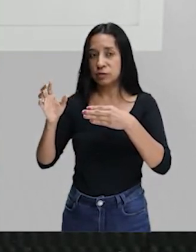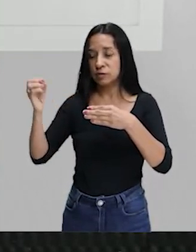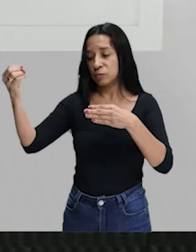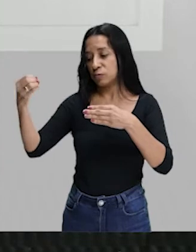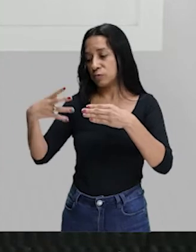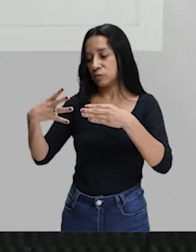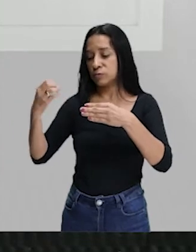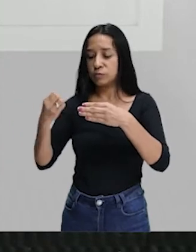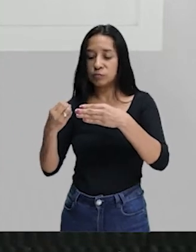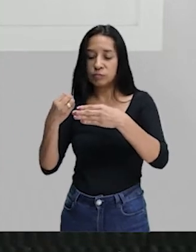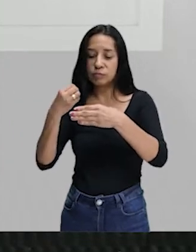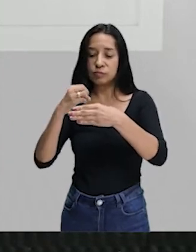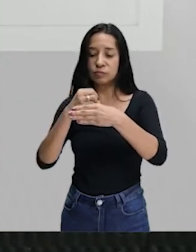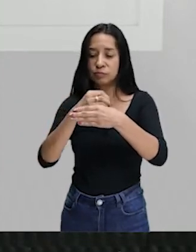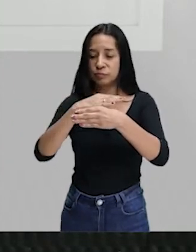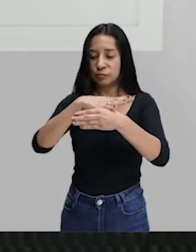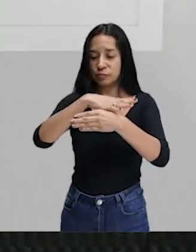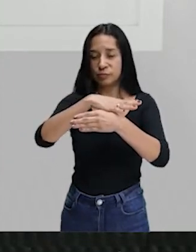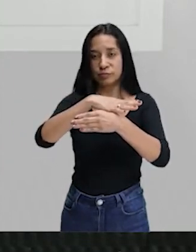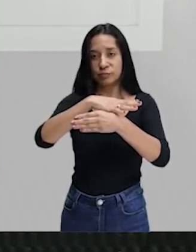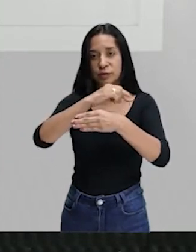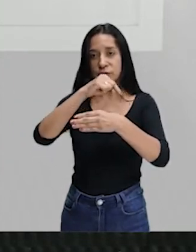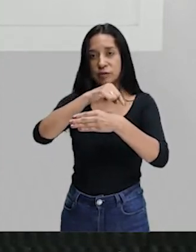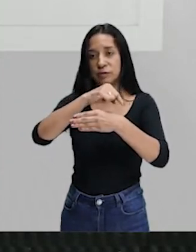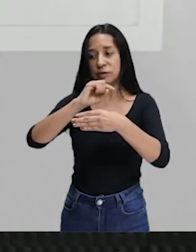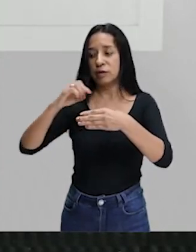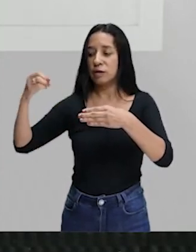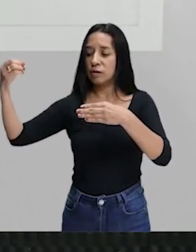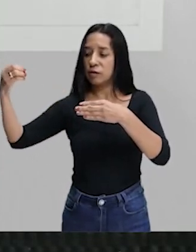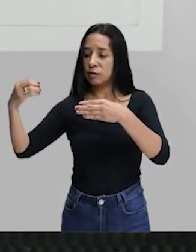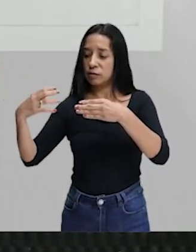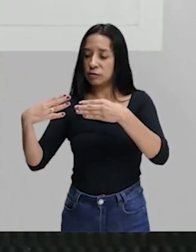outra extremidade, certo?